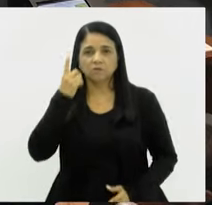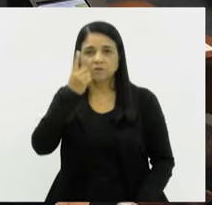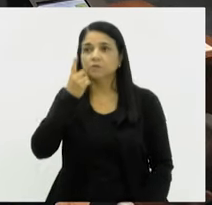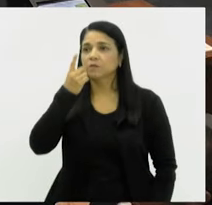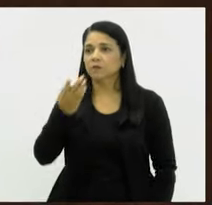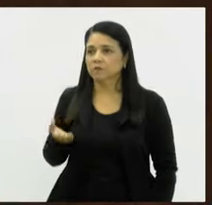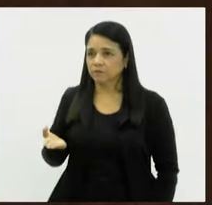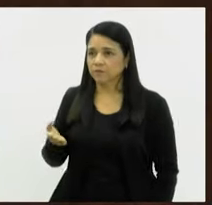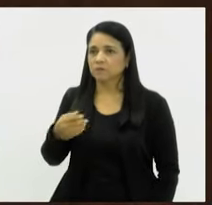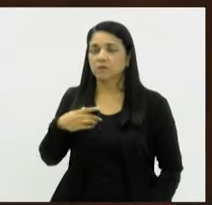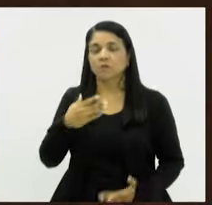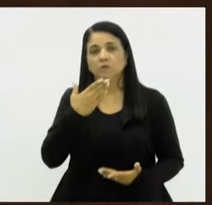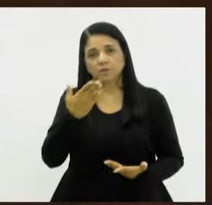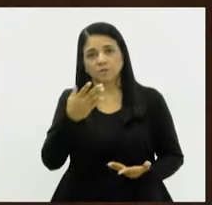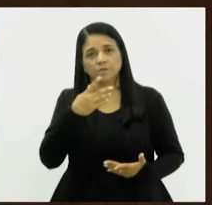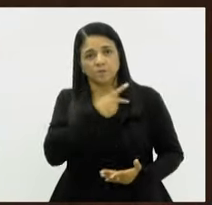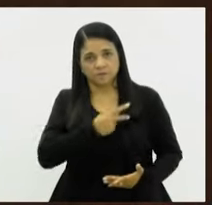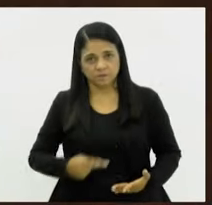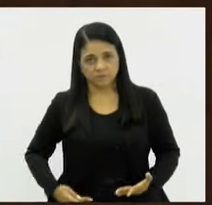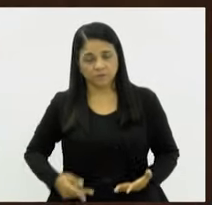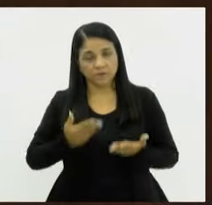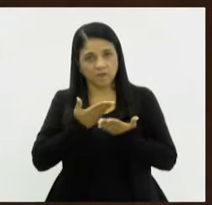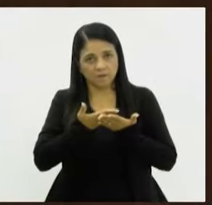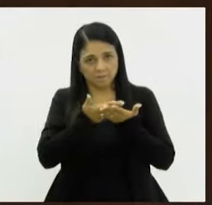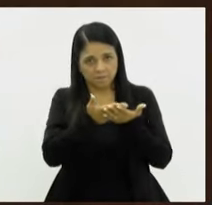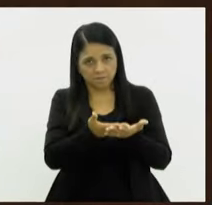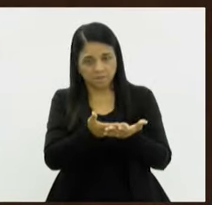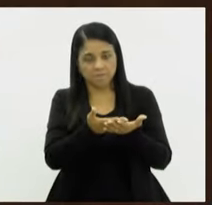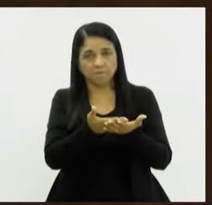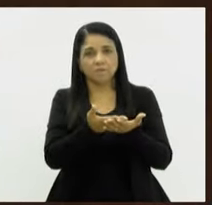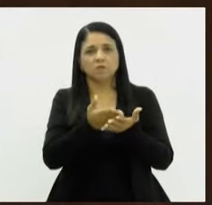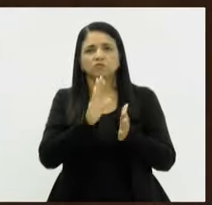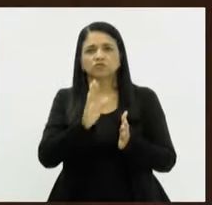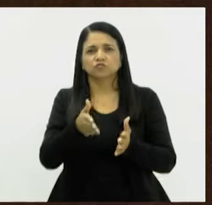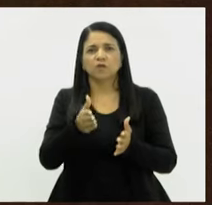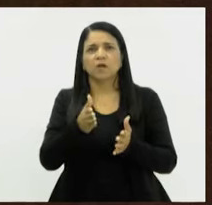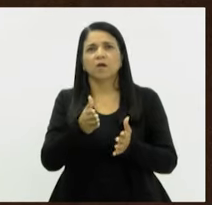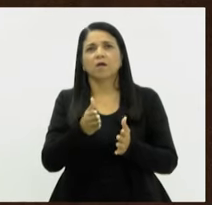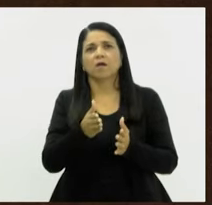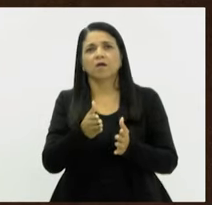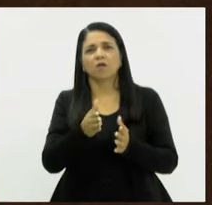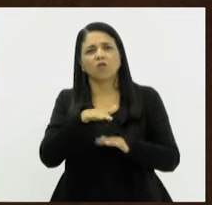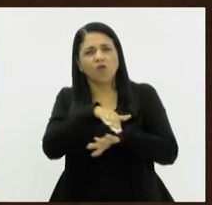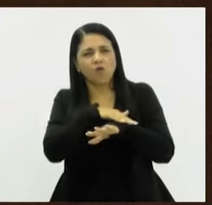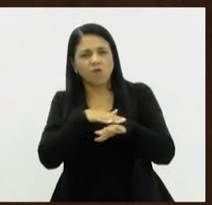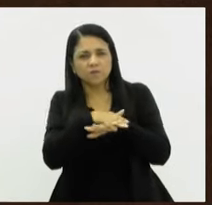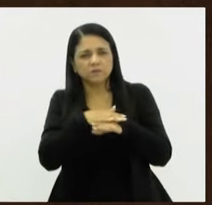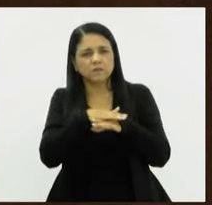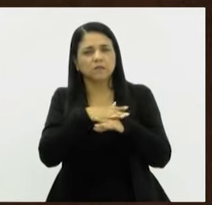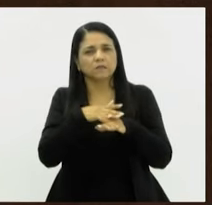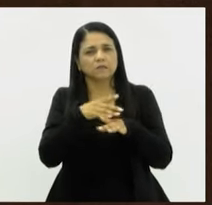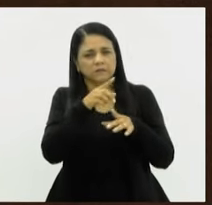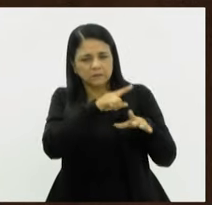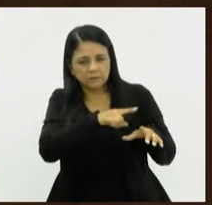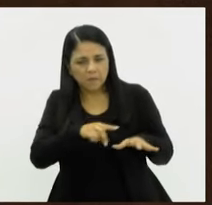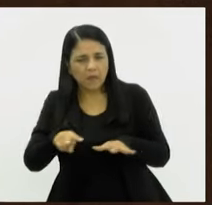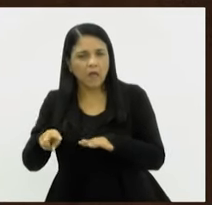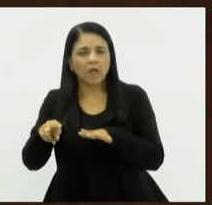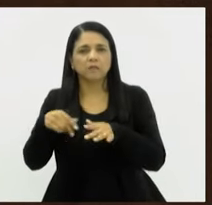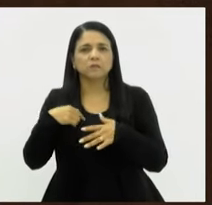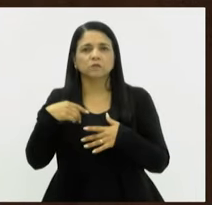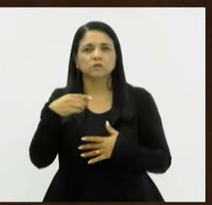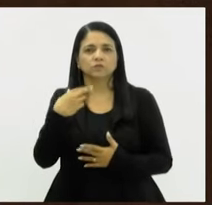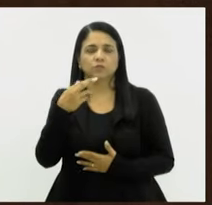deputado. Presidente, queria só fazer um encaminhamento. Já vim conversando essa semana com o presidente Rodrigo